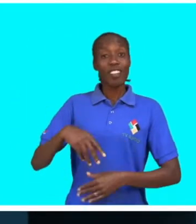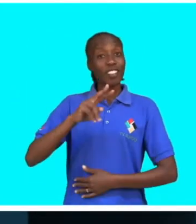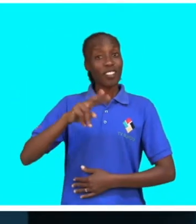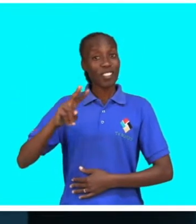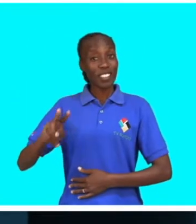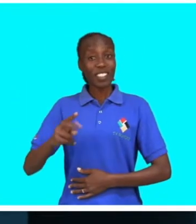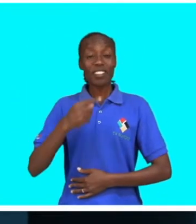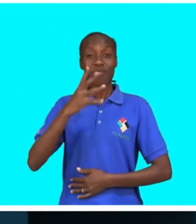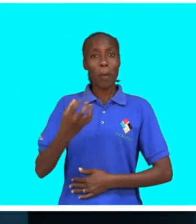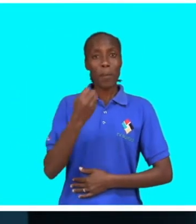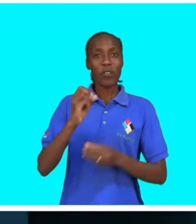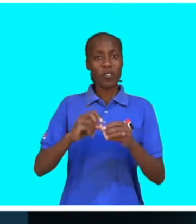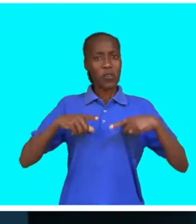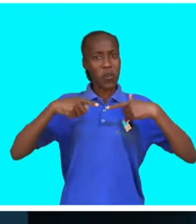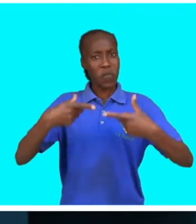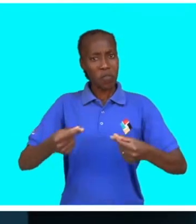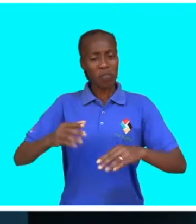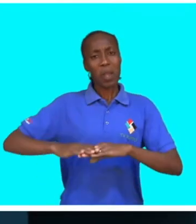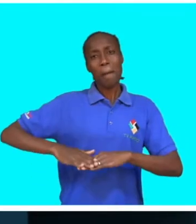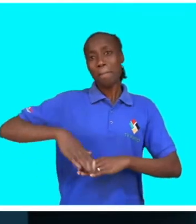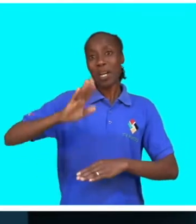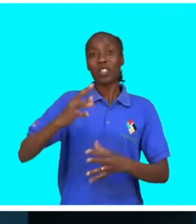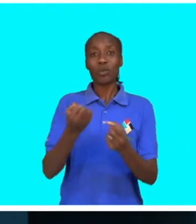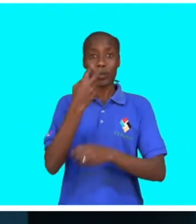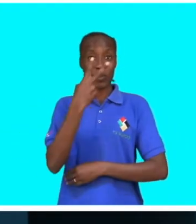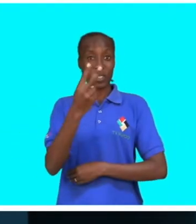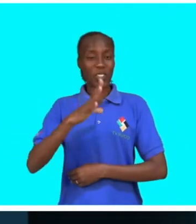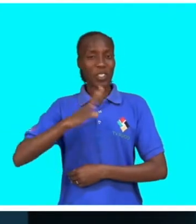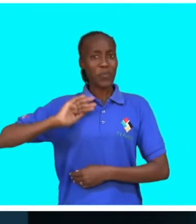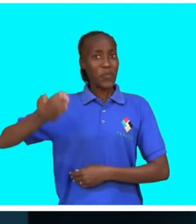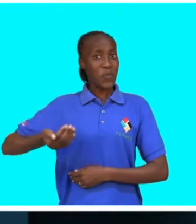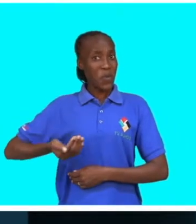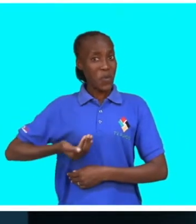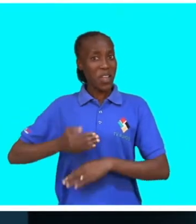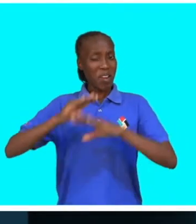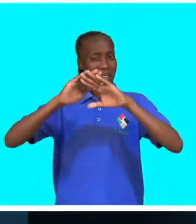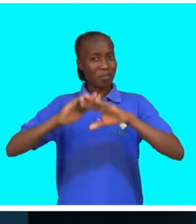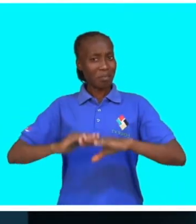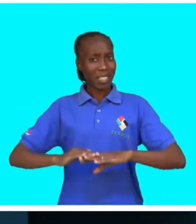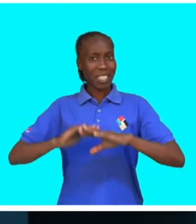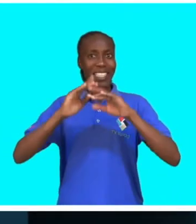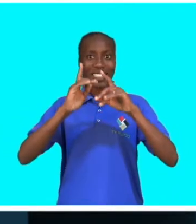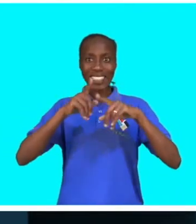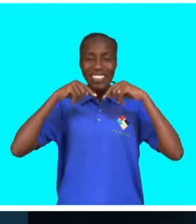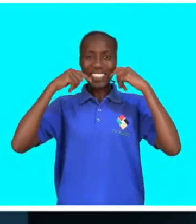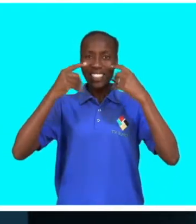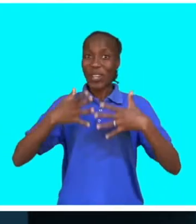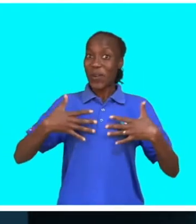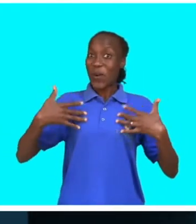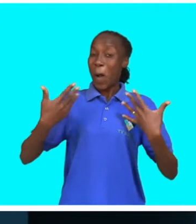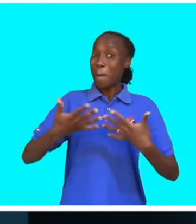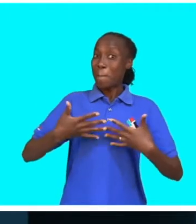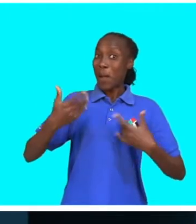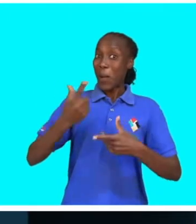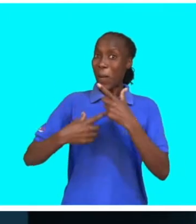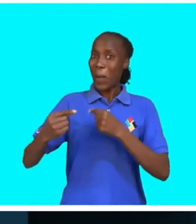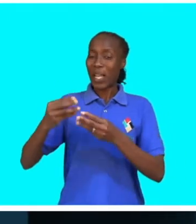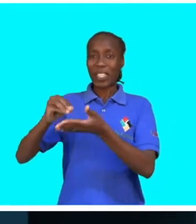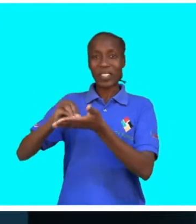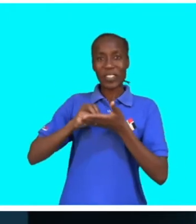E esta visita, de certa maneira, vai nos motivar ainda mais, porque podemos notar que a ministra também saiu daqui impressionada,